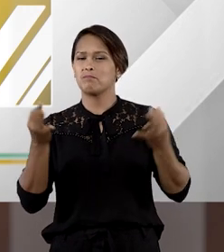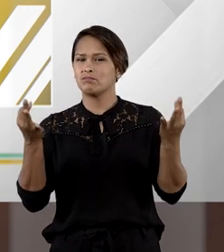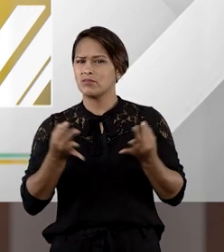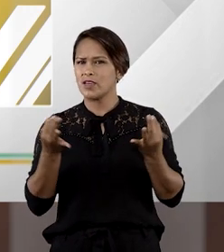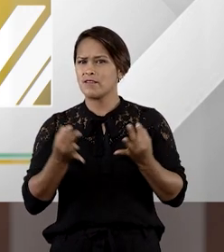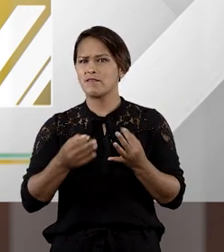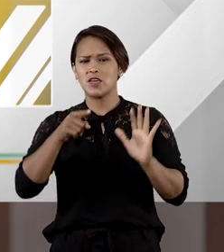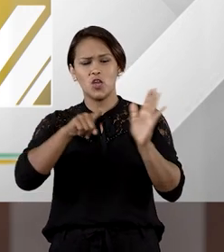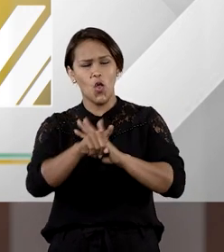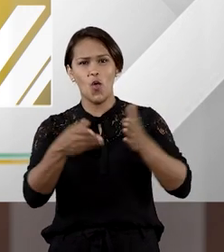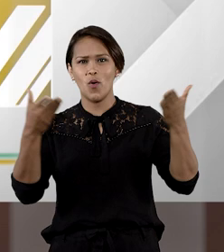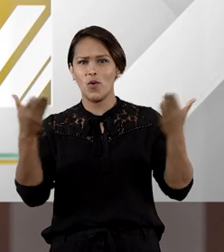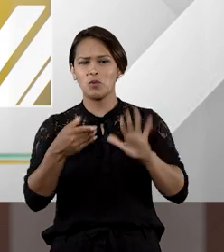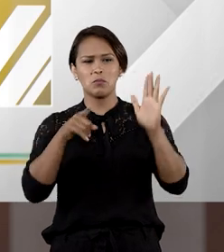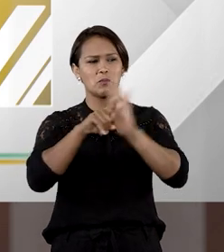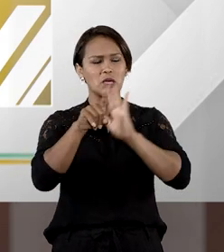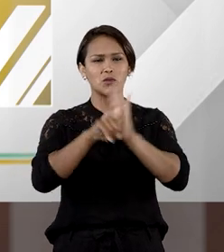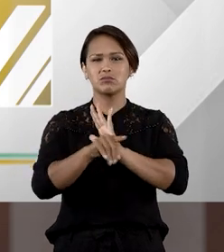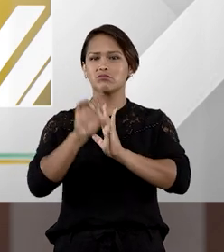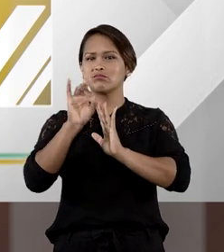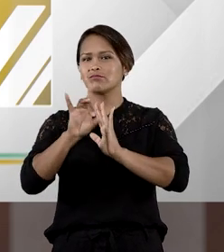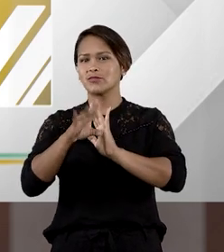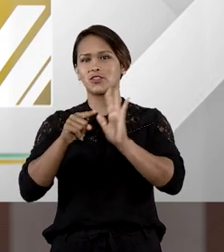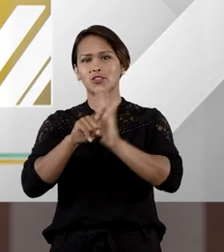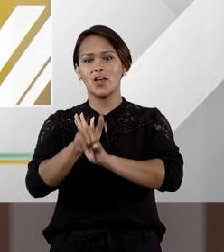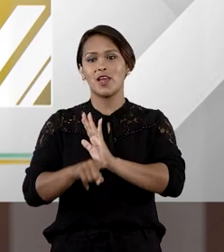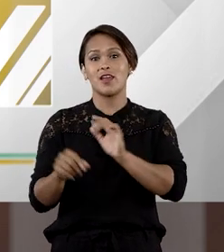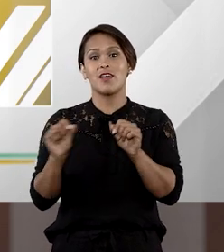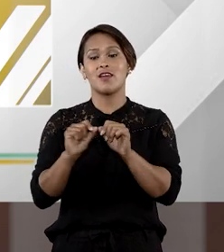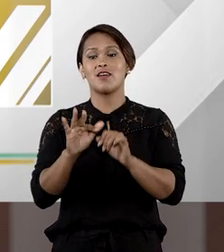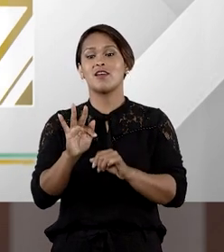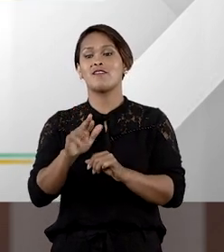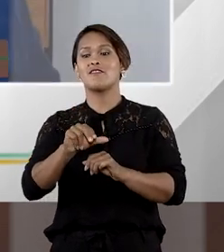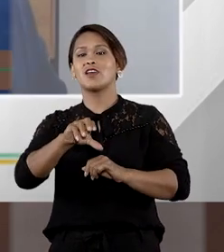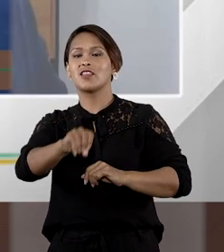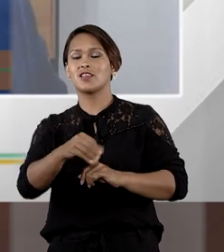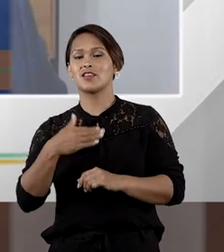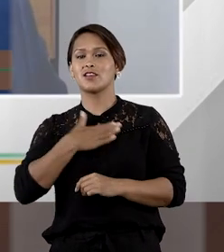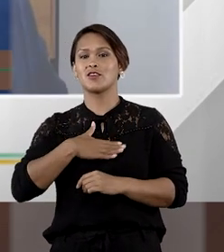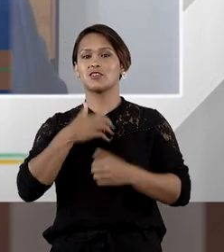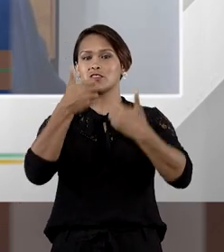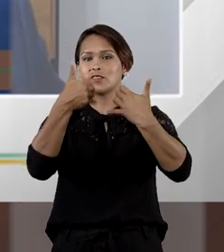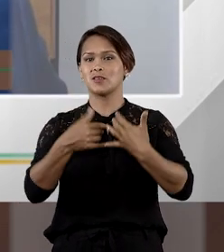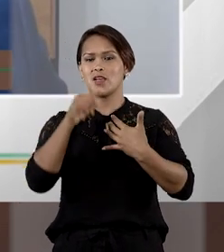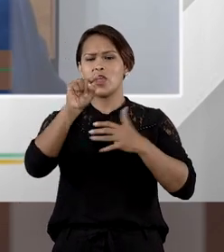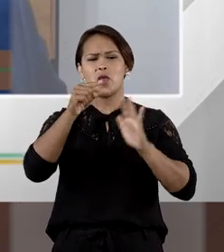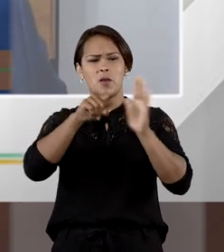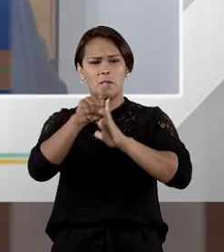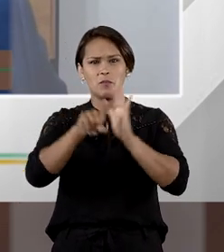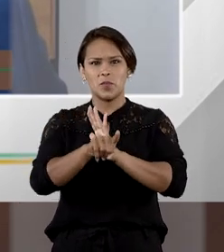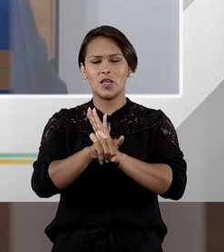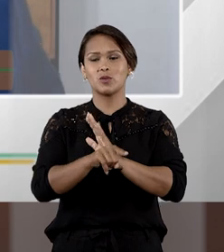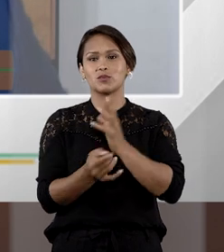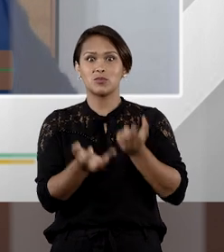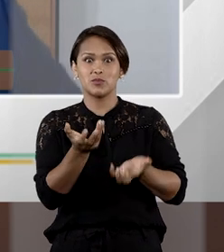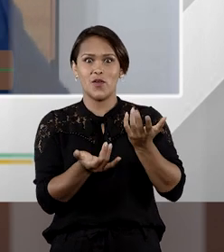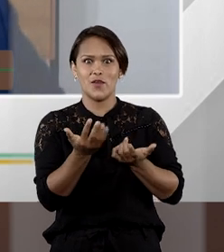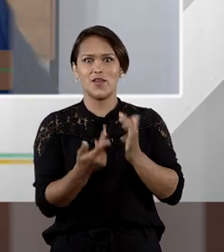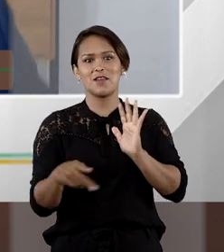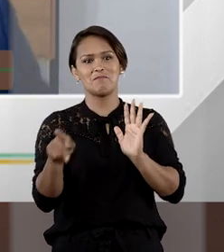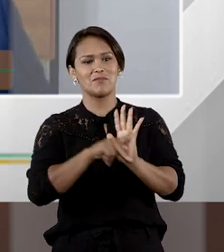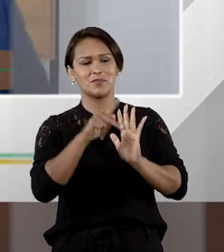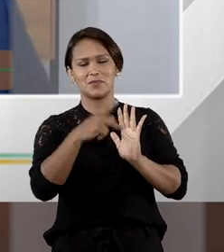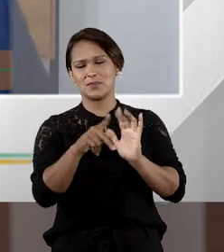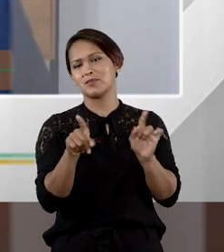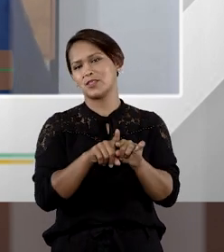Excelente. Hoje aqui só aquelas perguntas que a Fernanda sempre gosta de dizer, perguntas de hard cases, né?